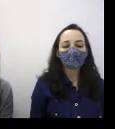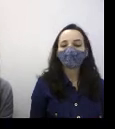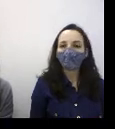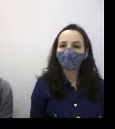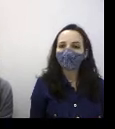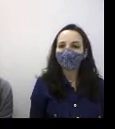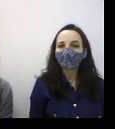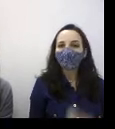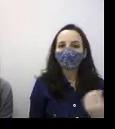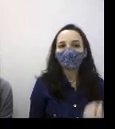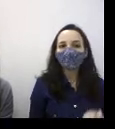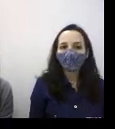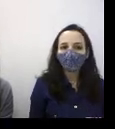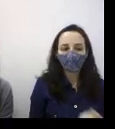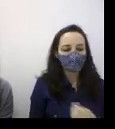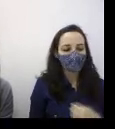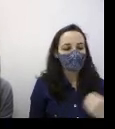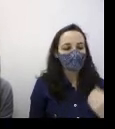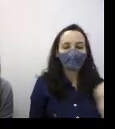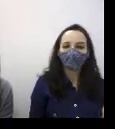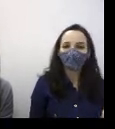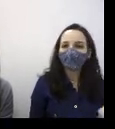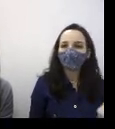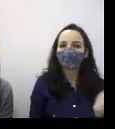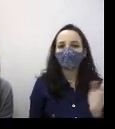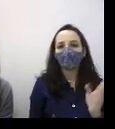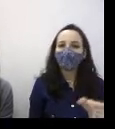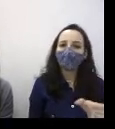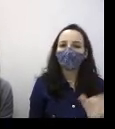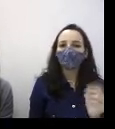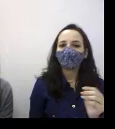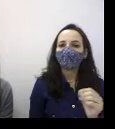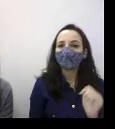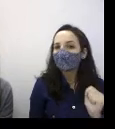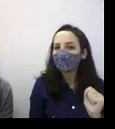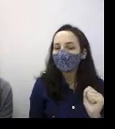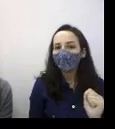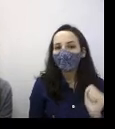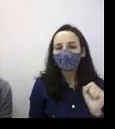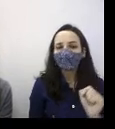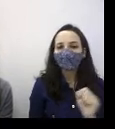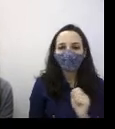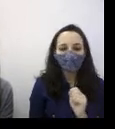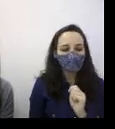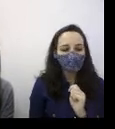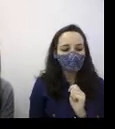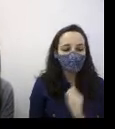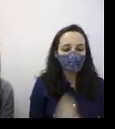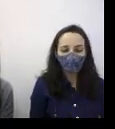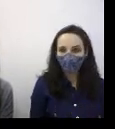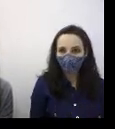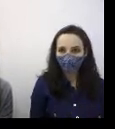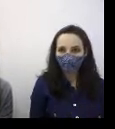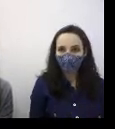algumas emoções que se destacam, então é o nojo, o medo, a alegria, a tristeza e